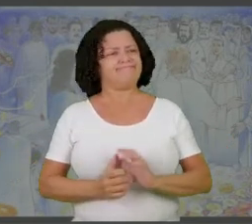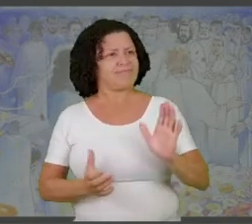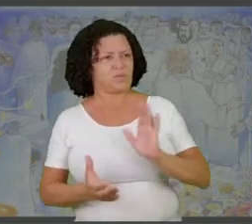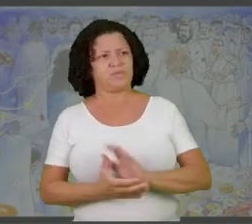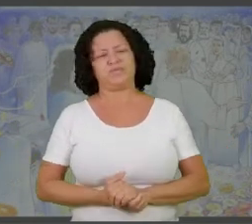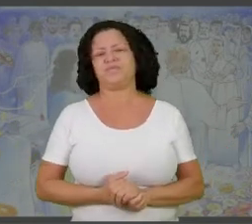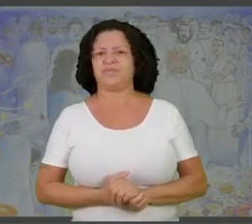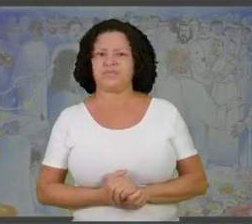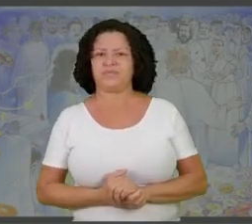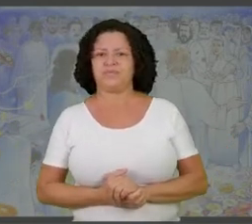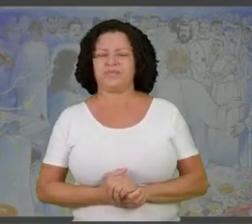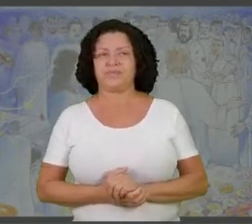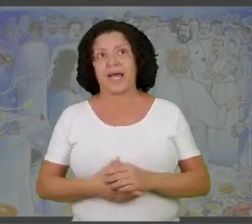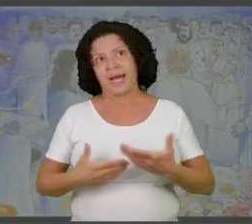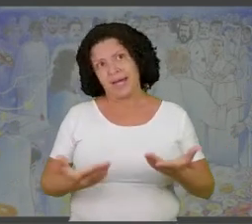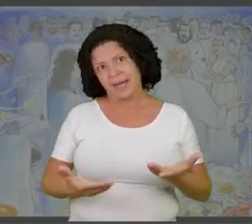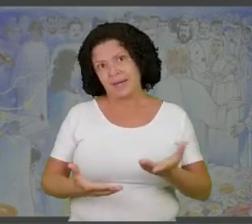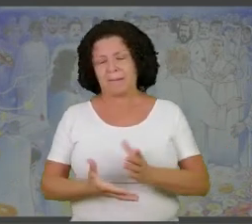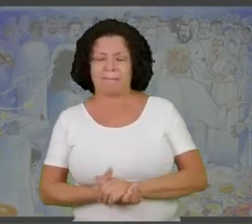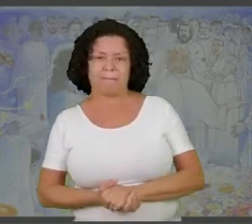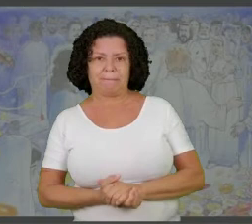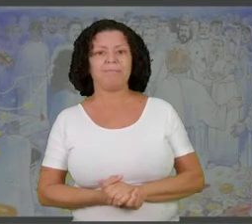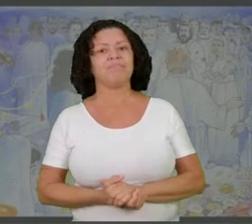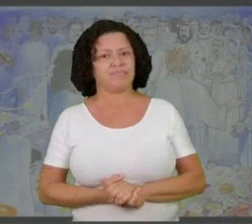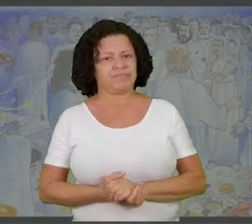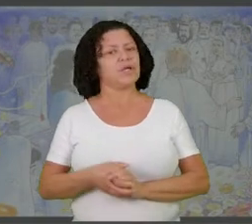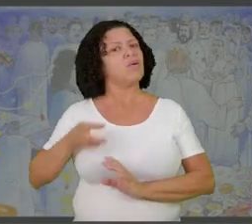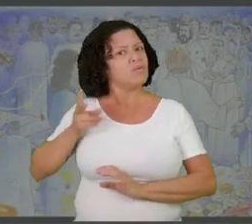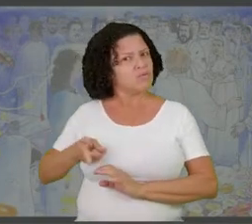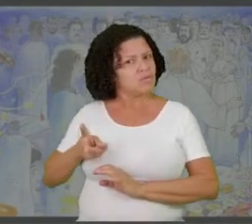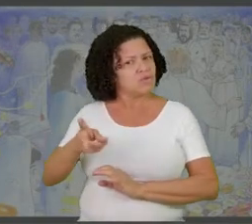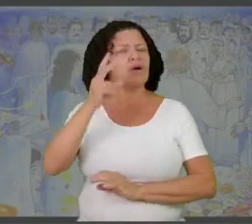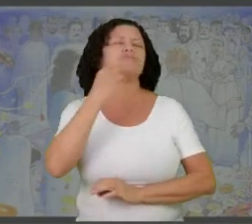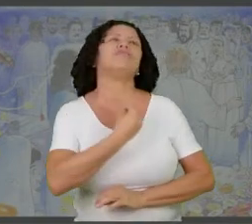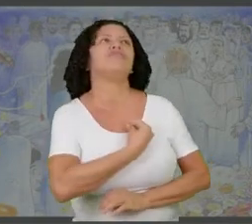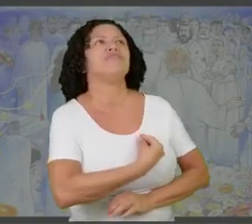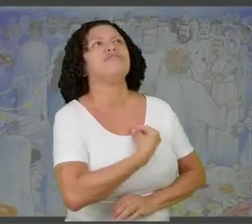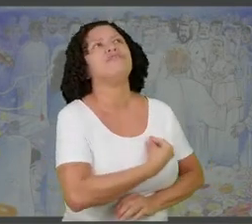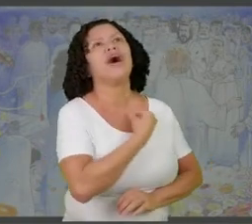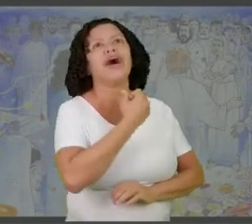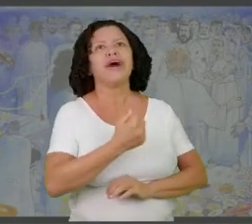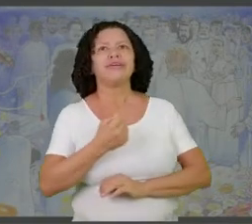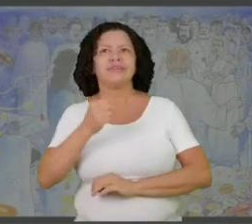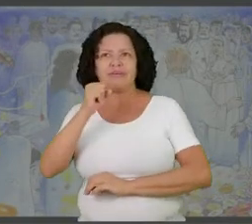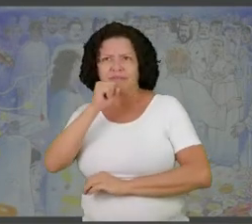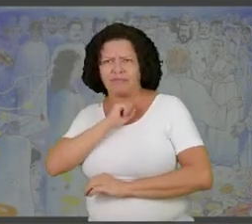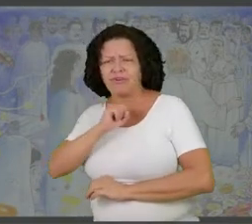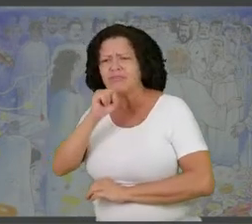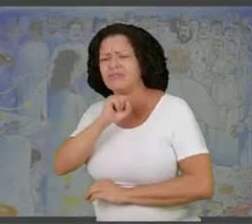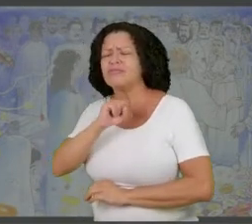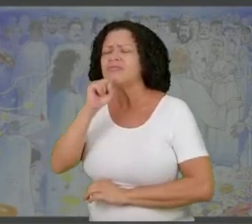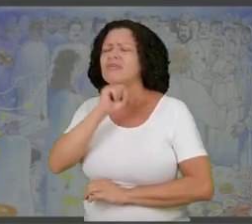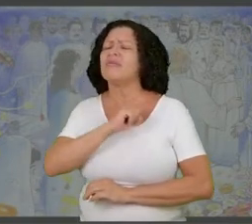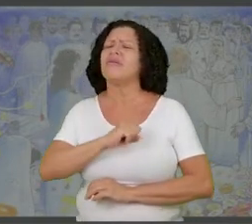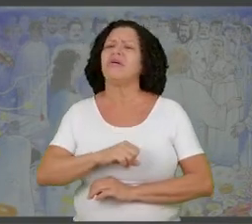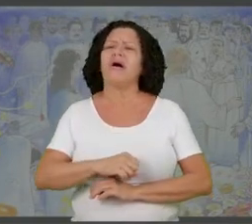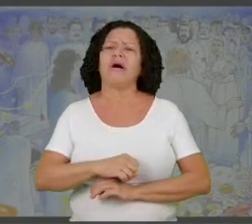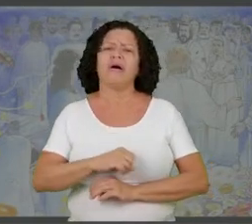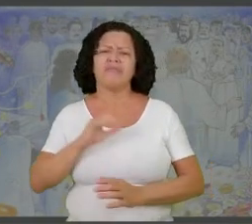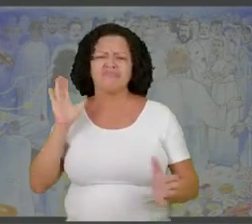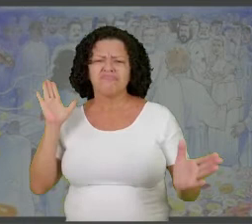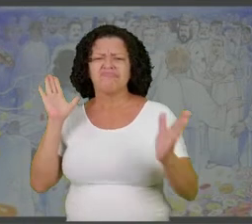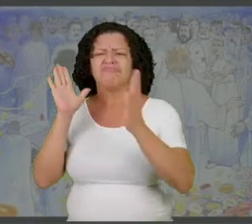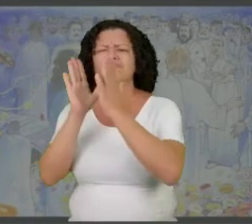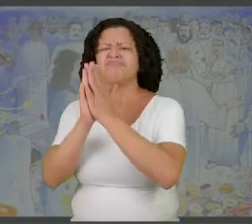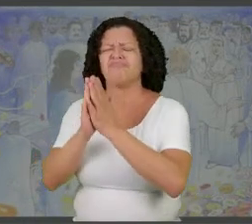Muito bem. A partir daí, continuamos vivendo, envelhecendo,